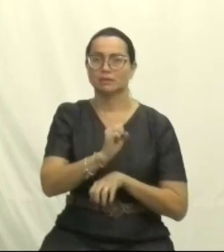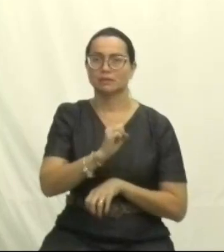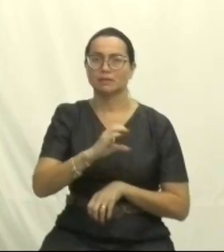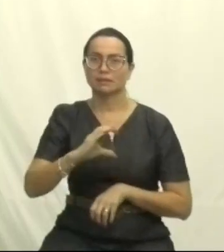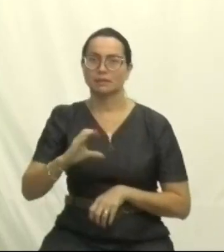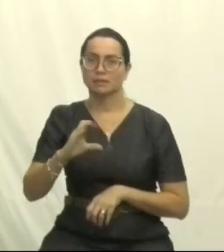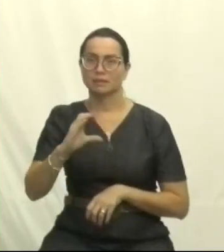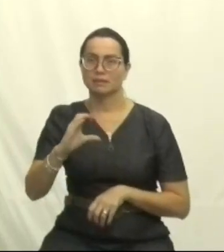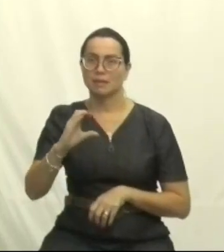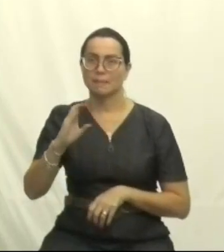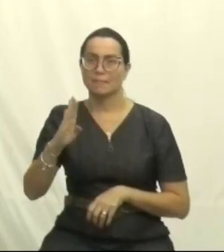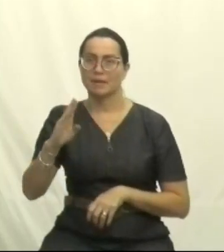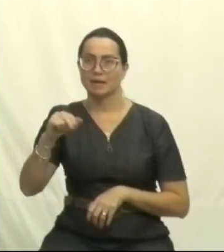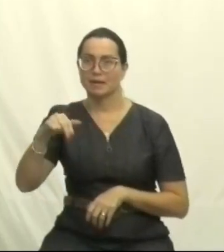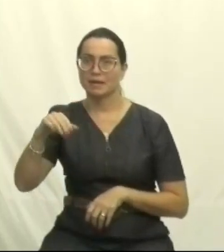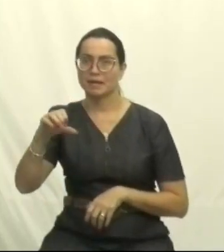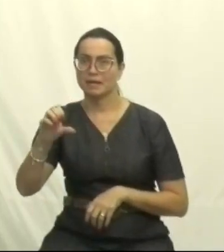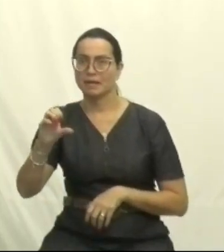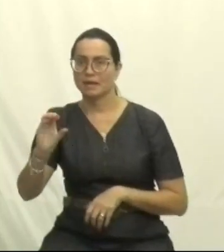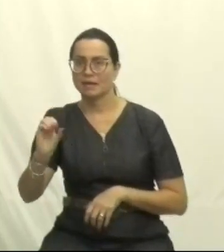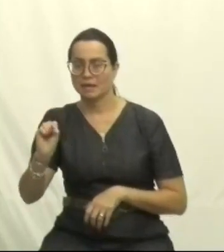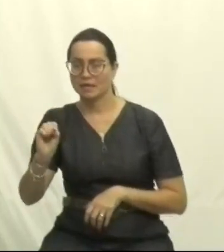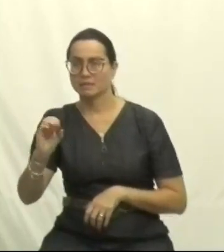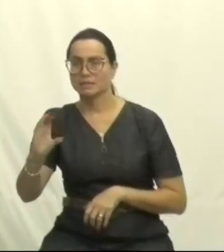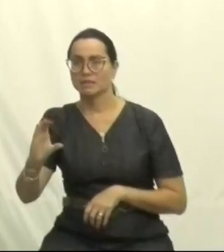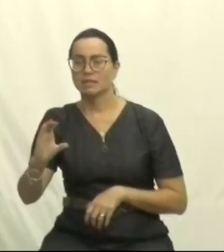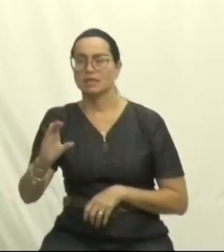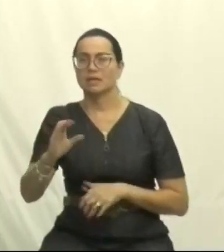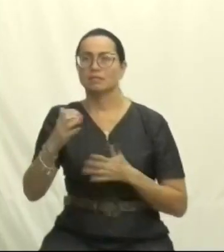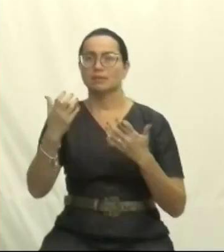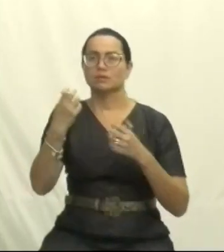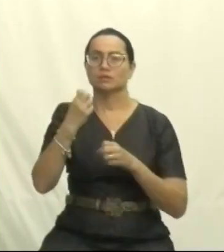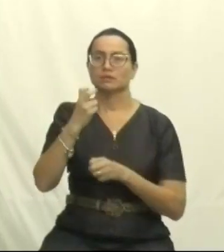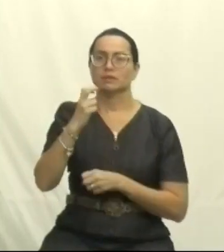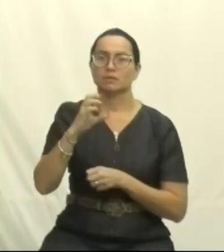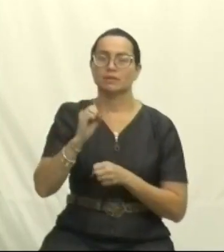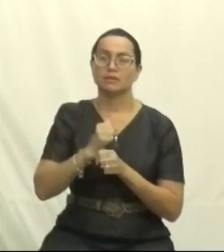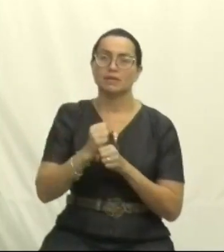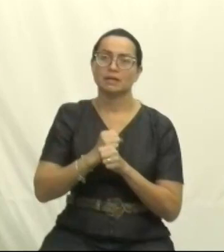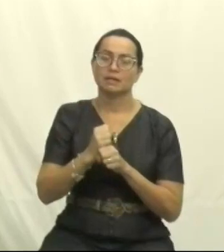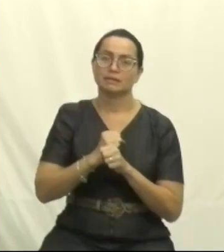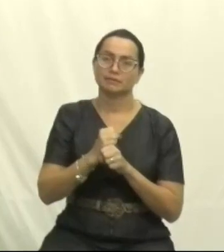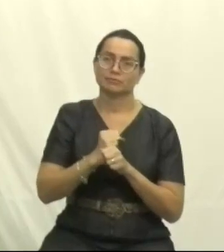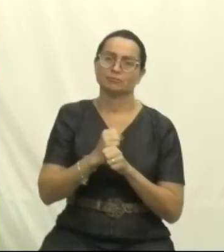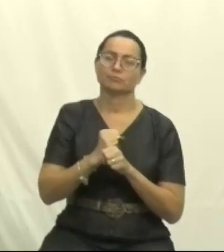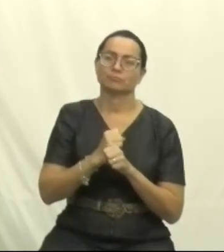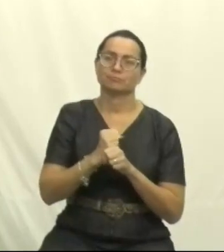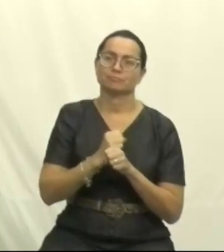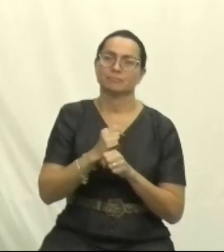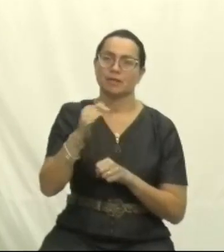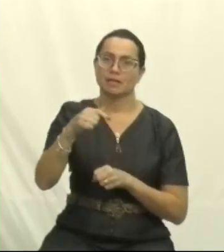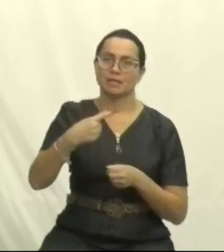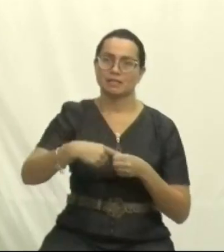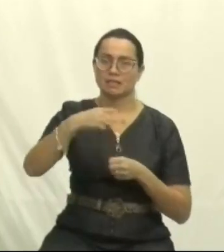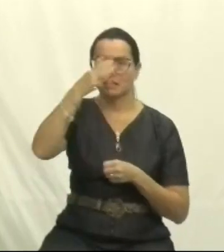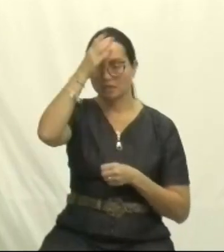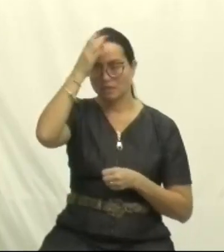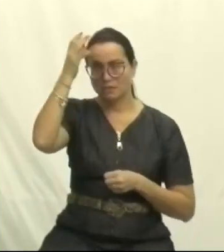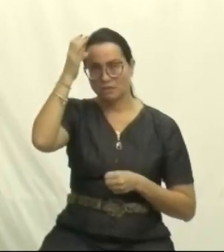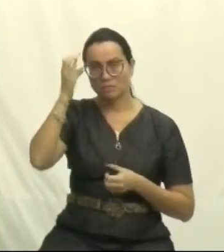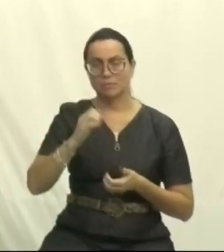CBMSC, da presente moção de aplauso pelos 50 anos de instalação no município de Criciúma, conforme